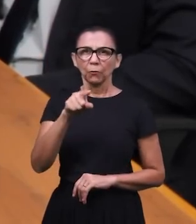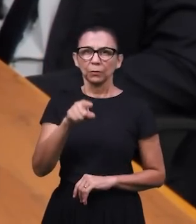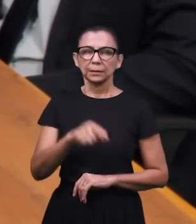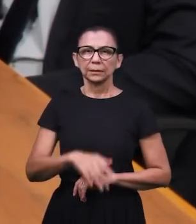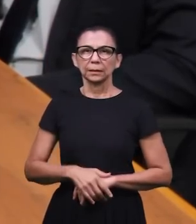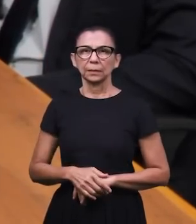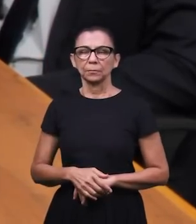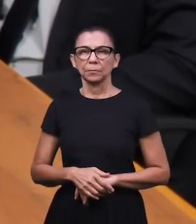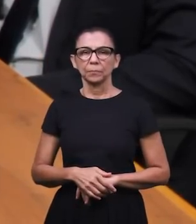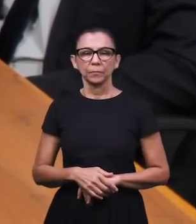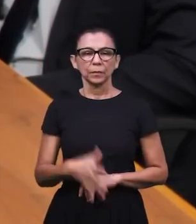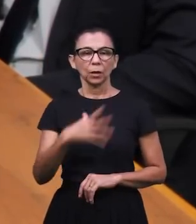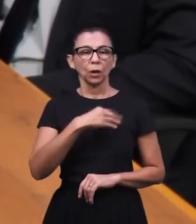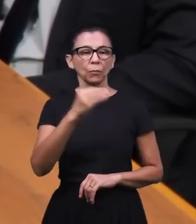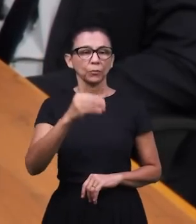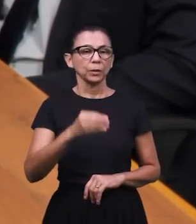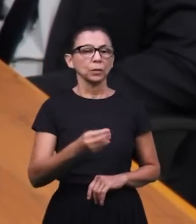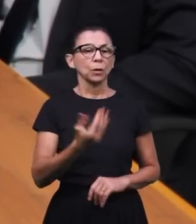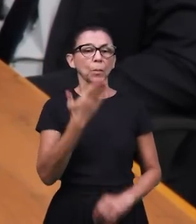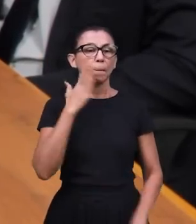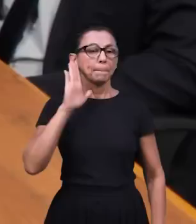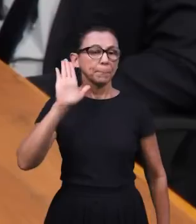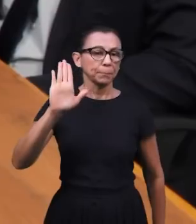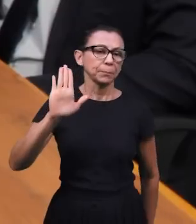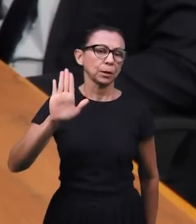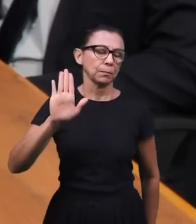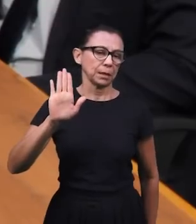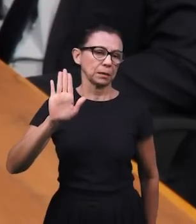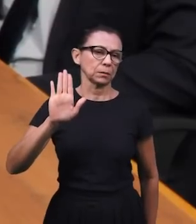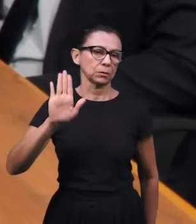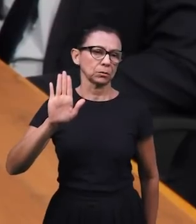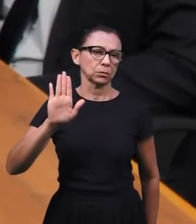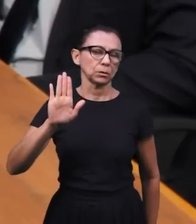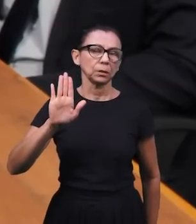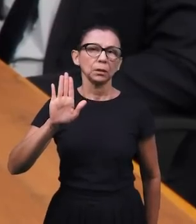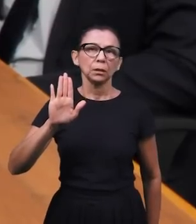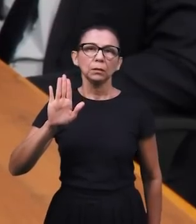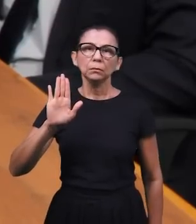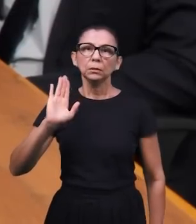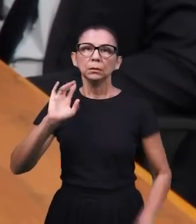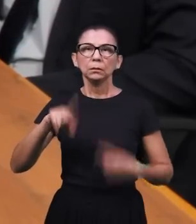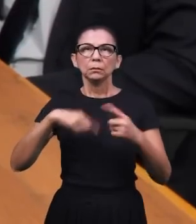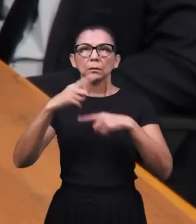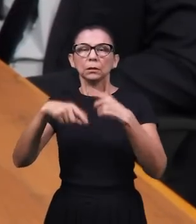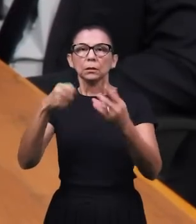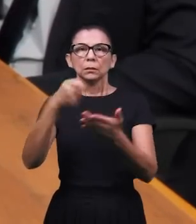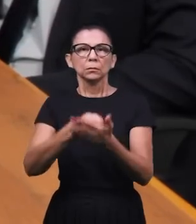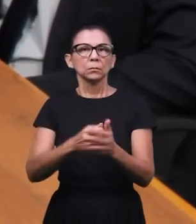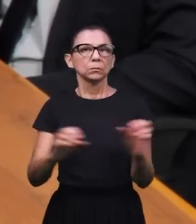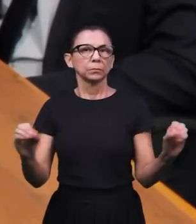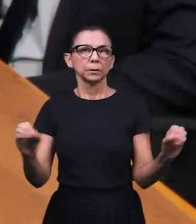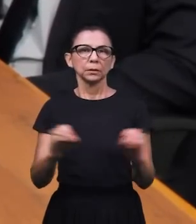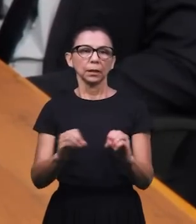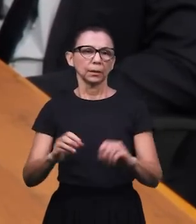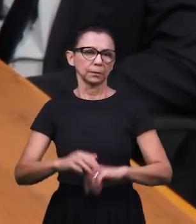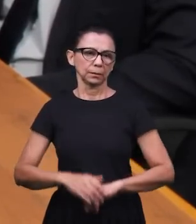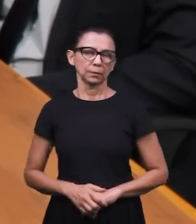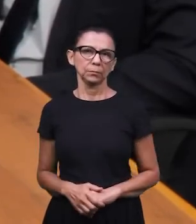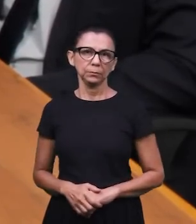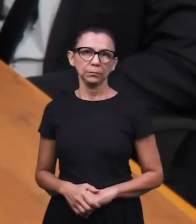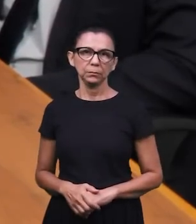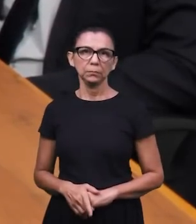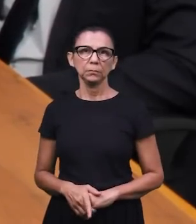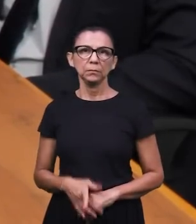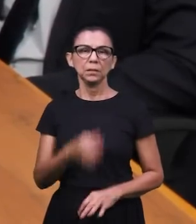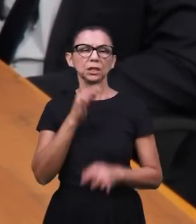para ele, na hora de cumprir, você não cumpre promessa. Você faz uma crítica excessiva ao filho. Tem pais criticam. Eu lembro uma história